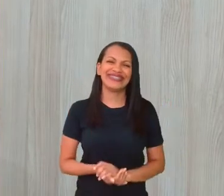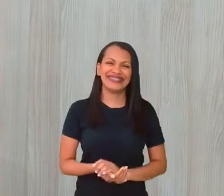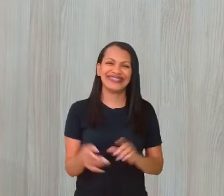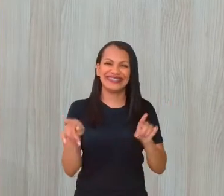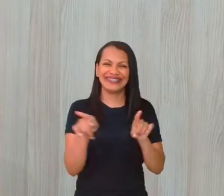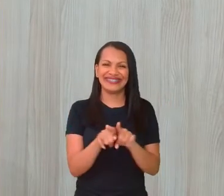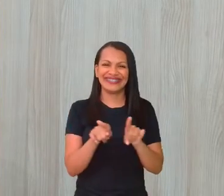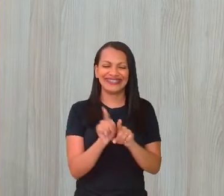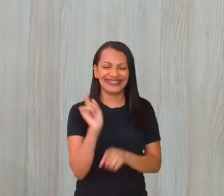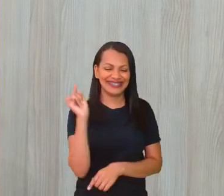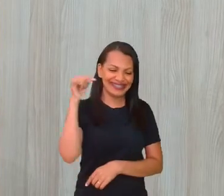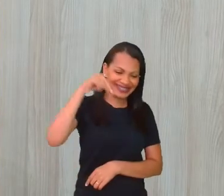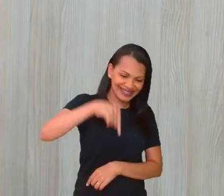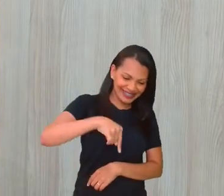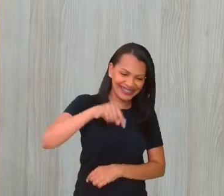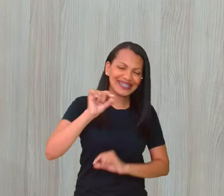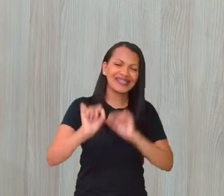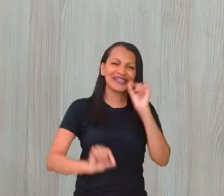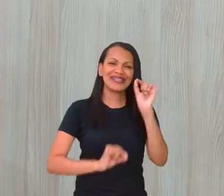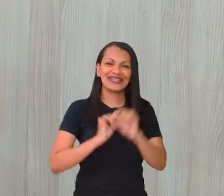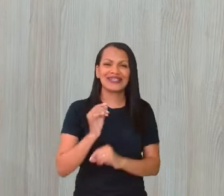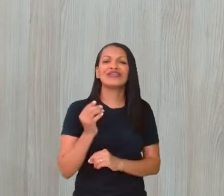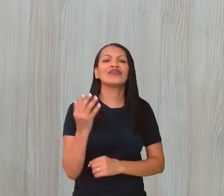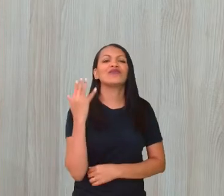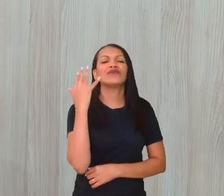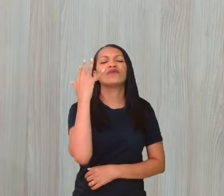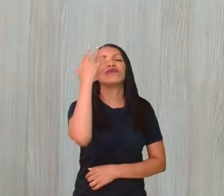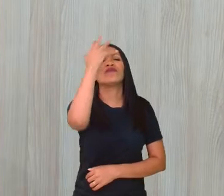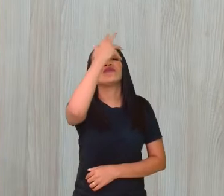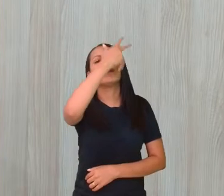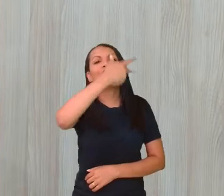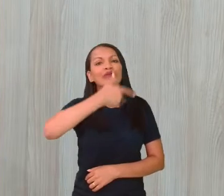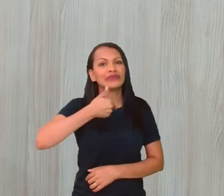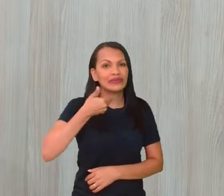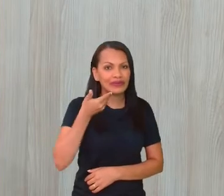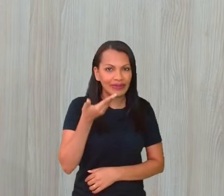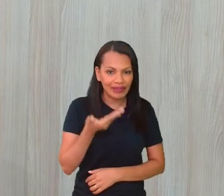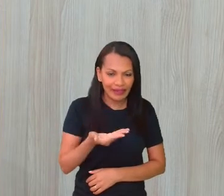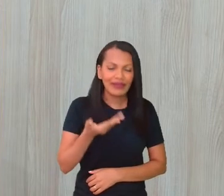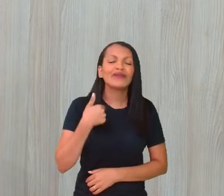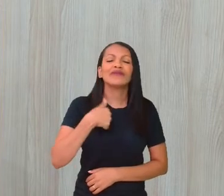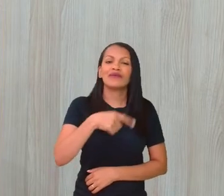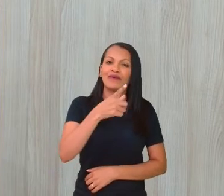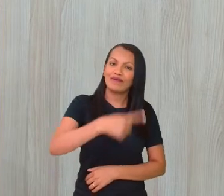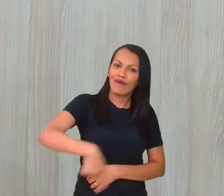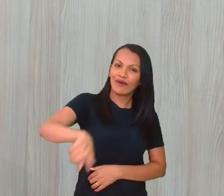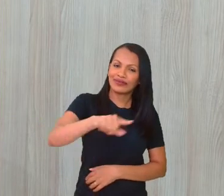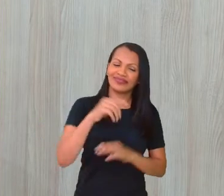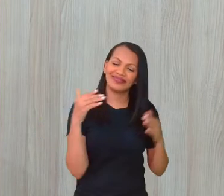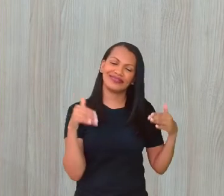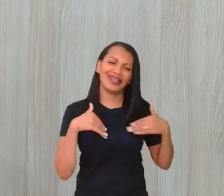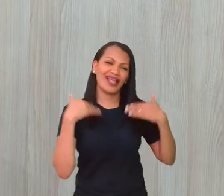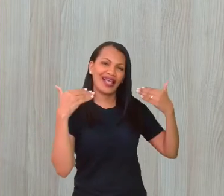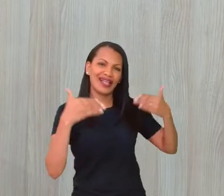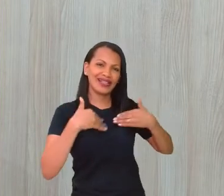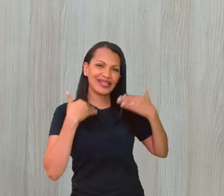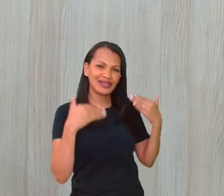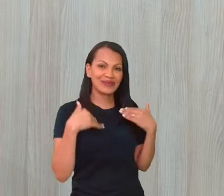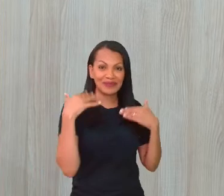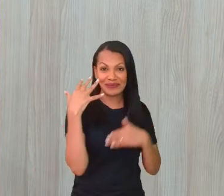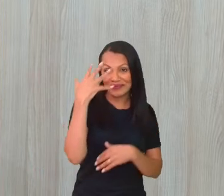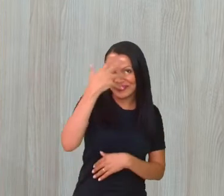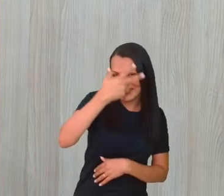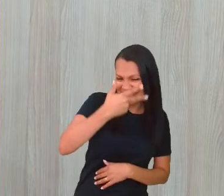E aqui o rapaz do rostinho lindo, trazendo mais uma vez essa alegria para vocês nesse rosto